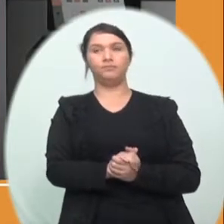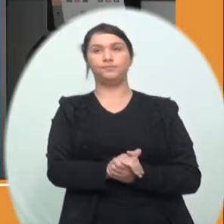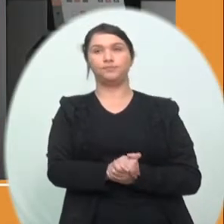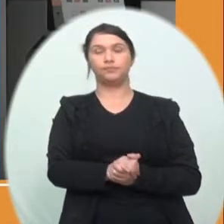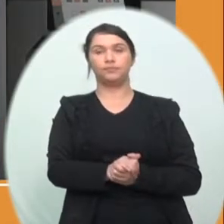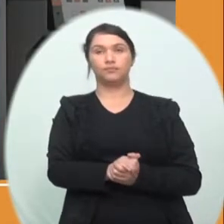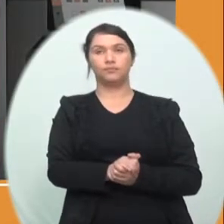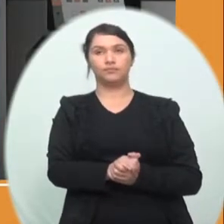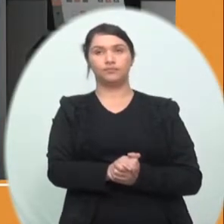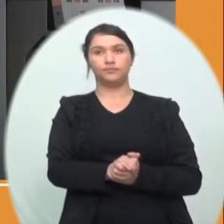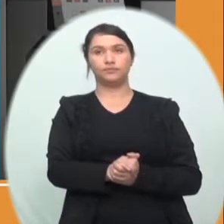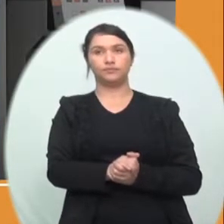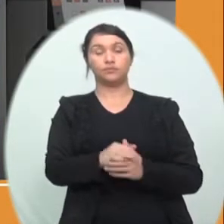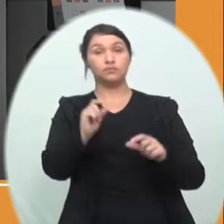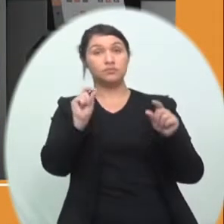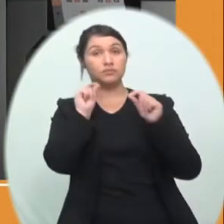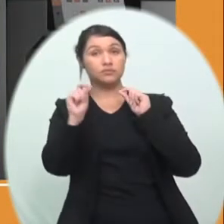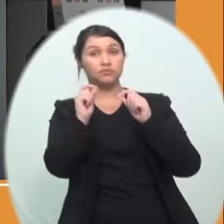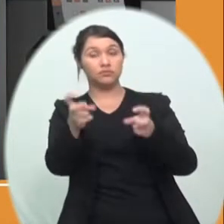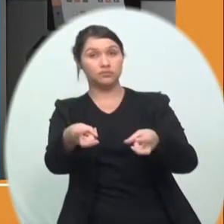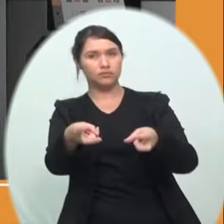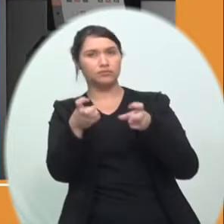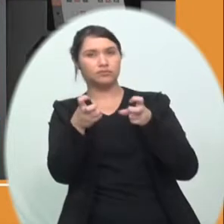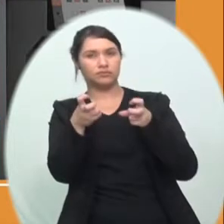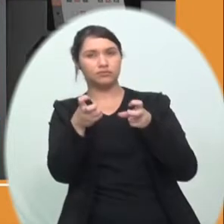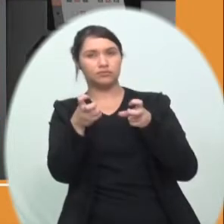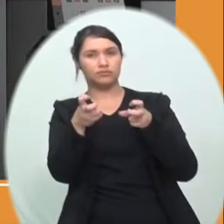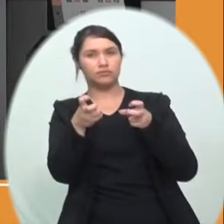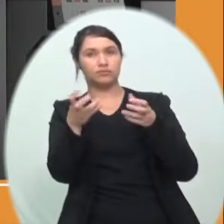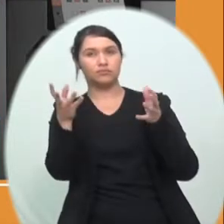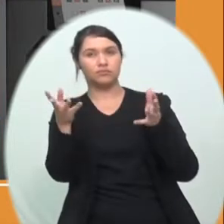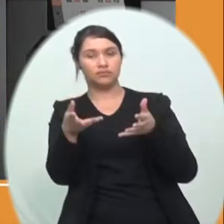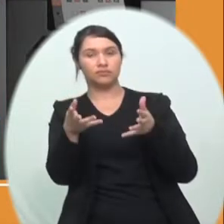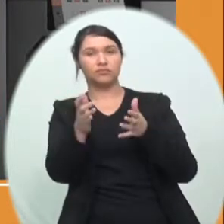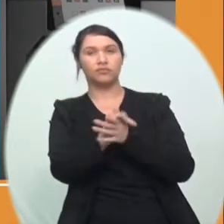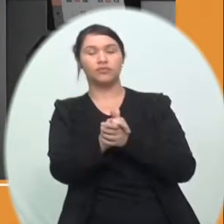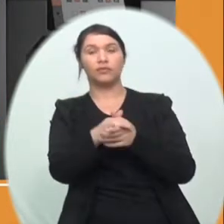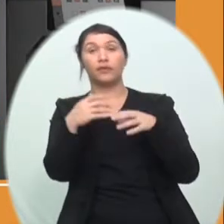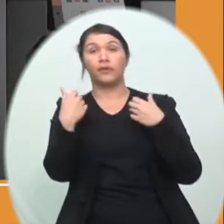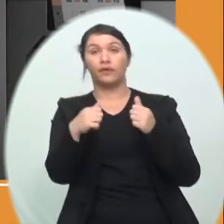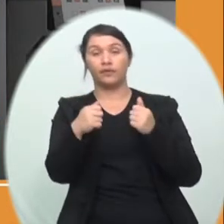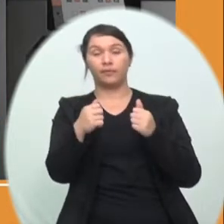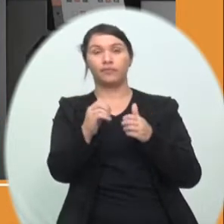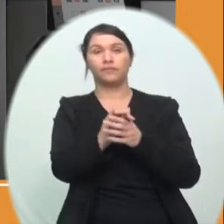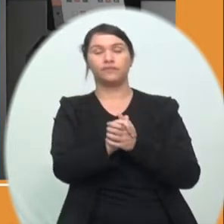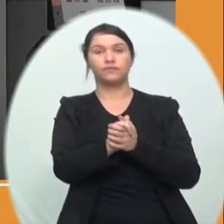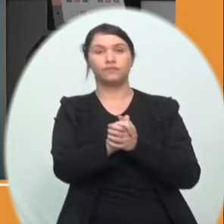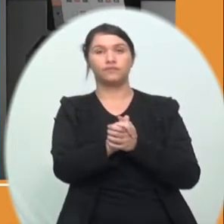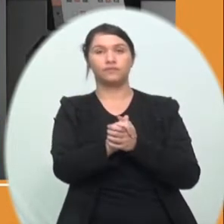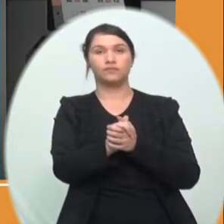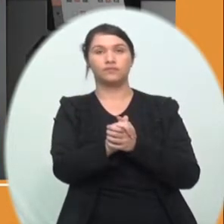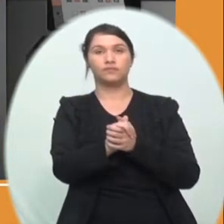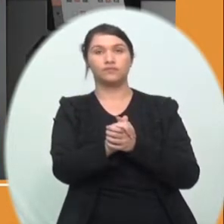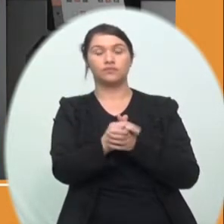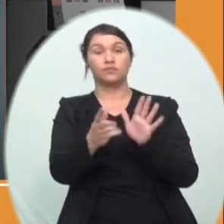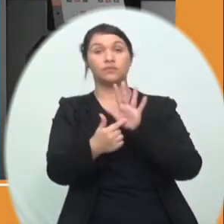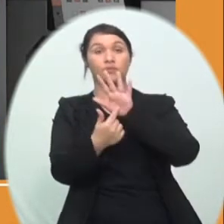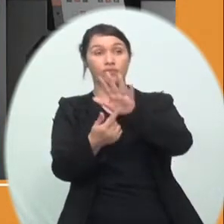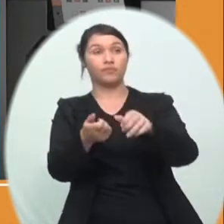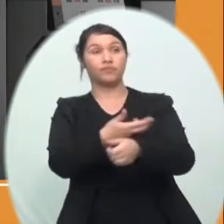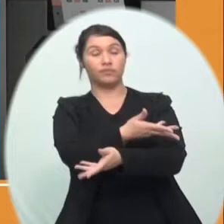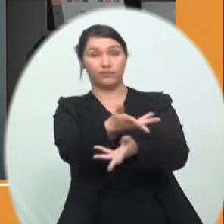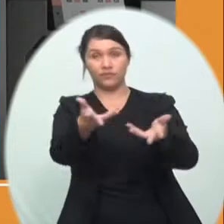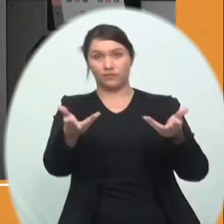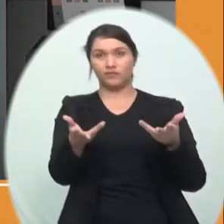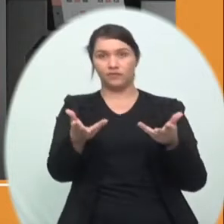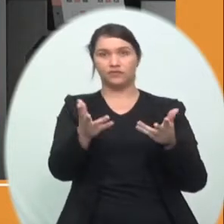E o que a gente vem trazer, talvez para vocês não seja novidade, mas tem muita coisa ainda para acontecer.